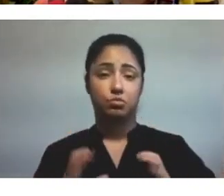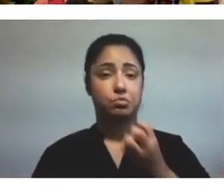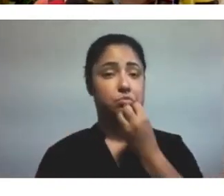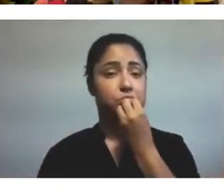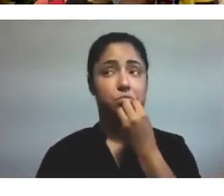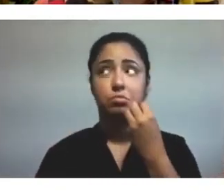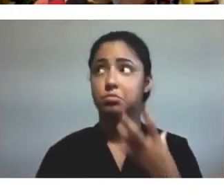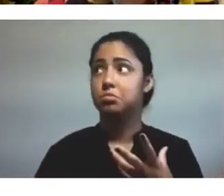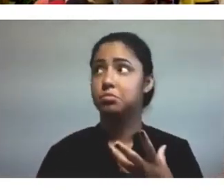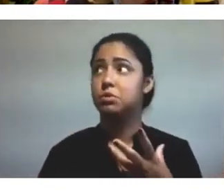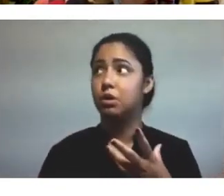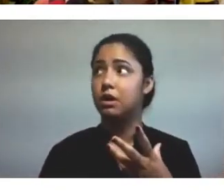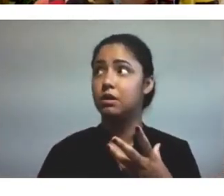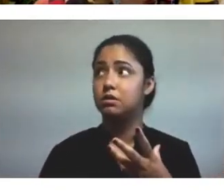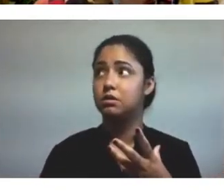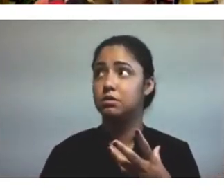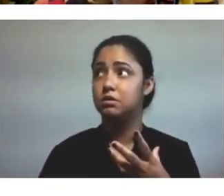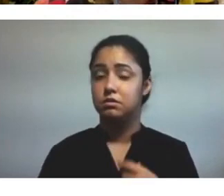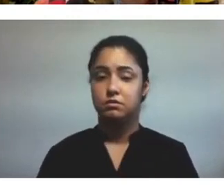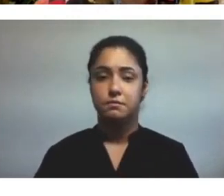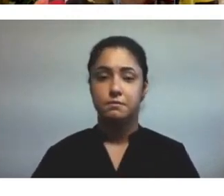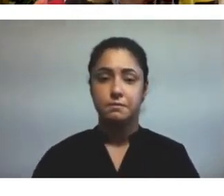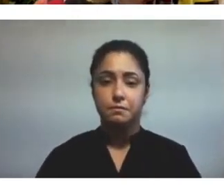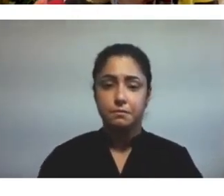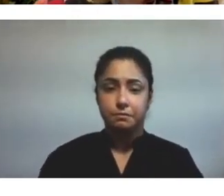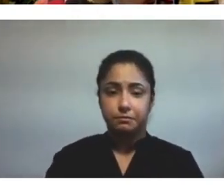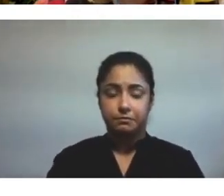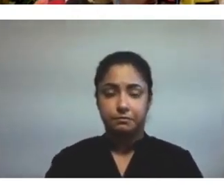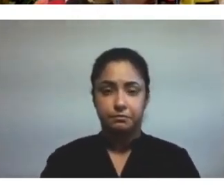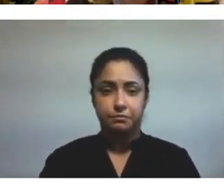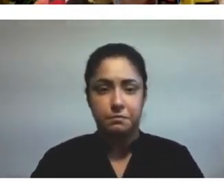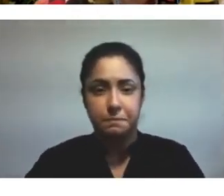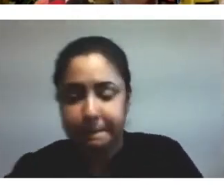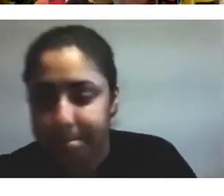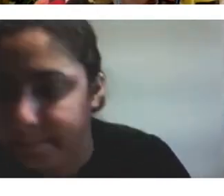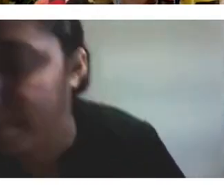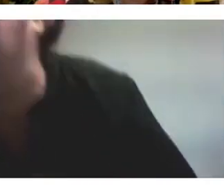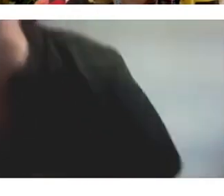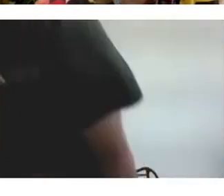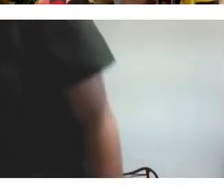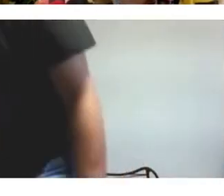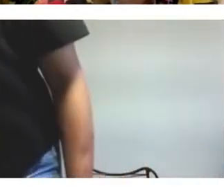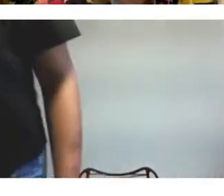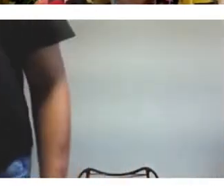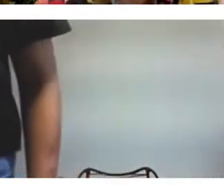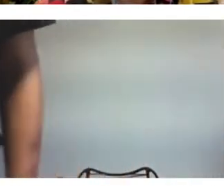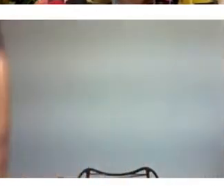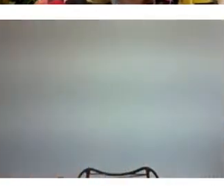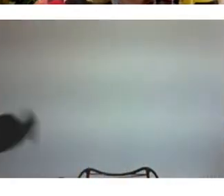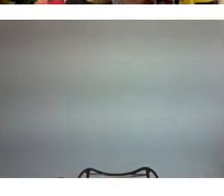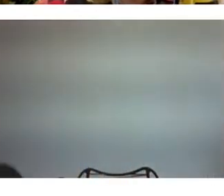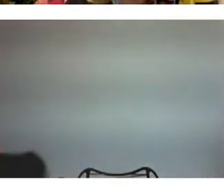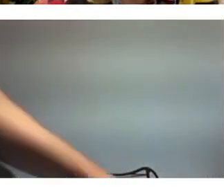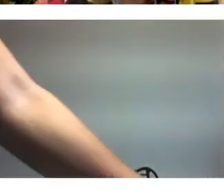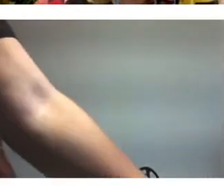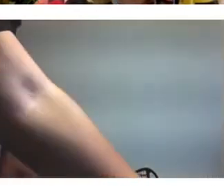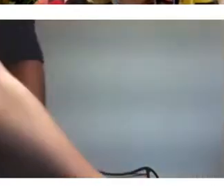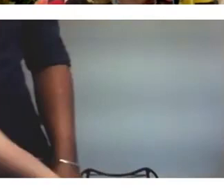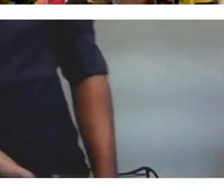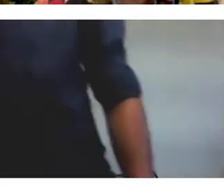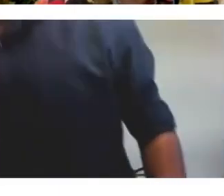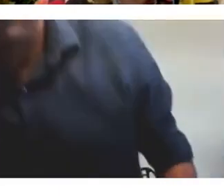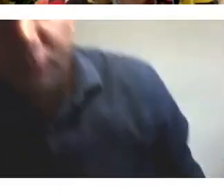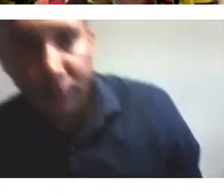buscamos as histórias de diversidade cultural, de diversidade religiosa, corporal, focamos